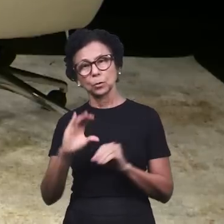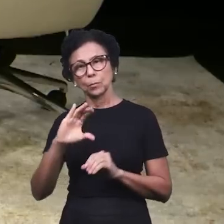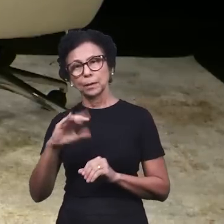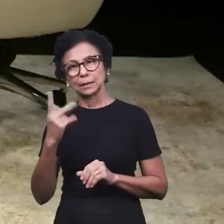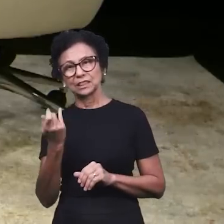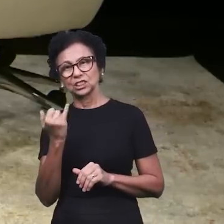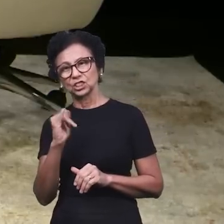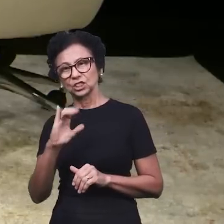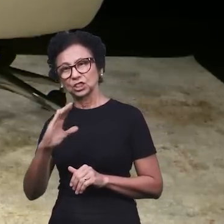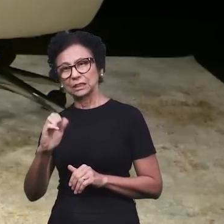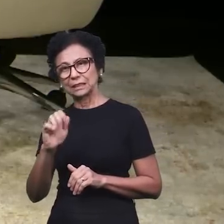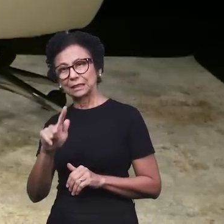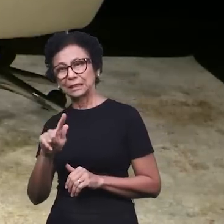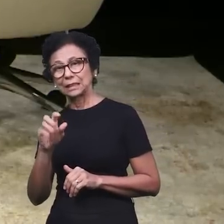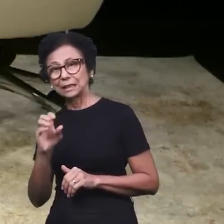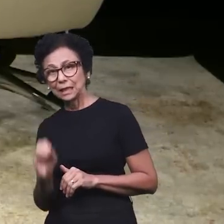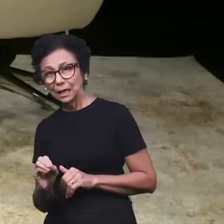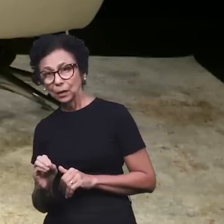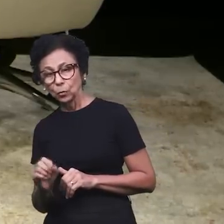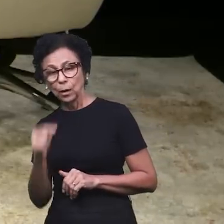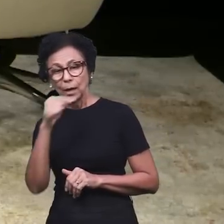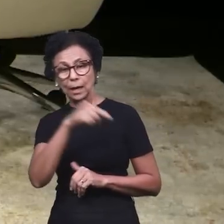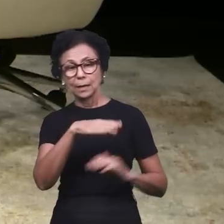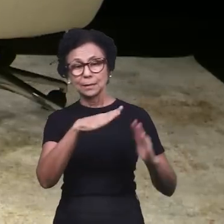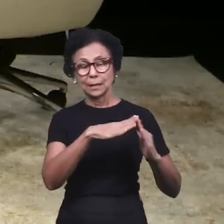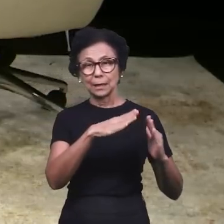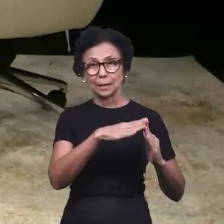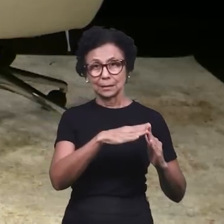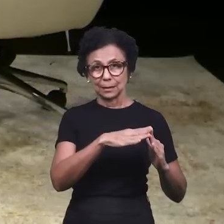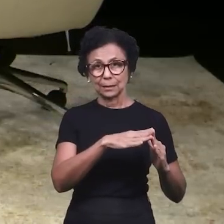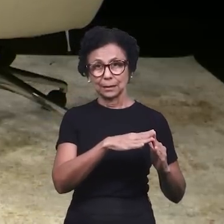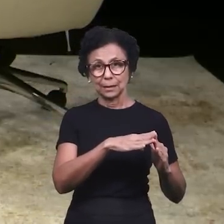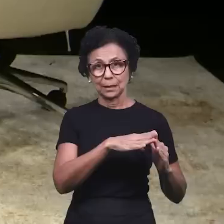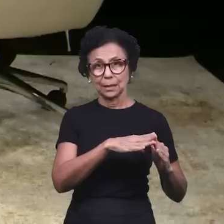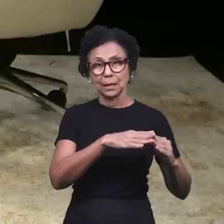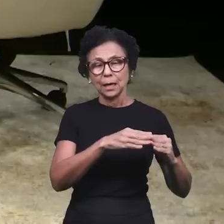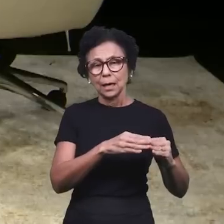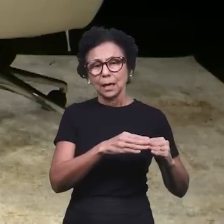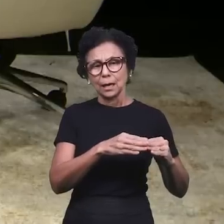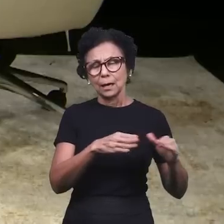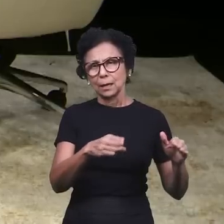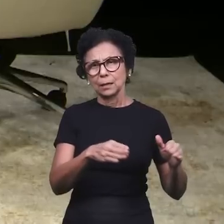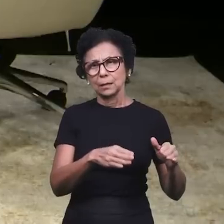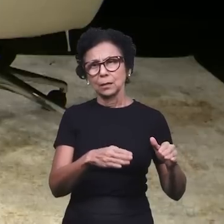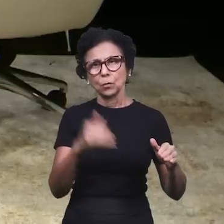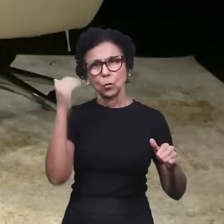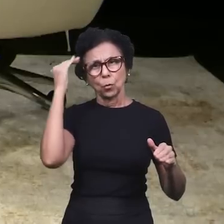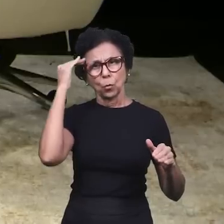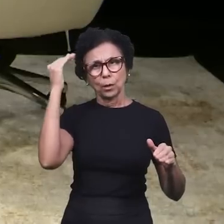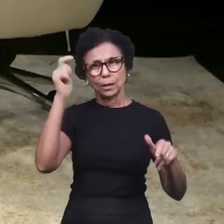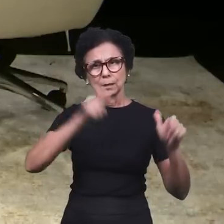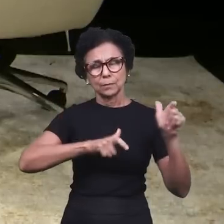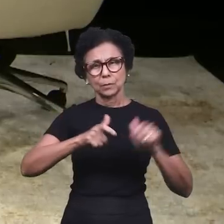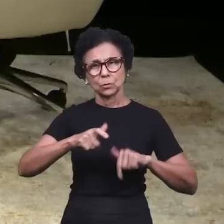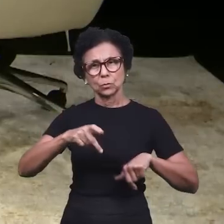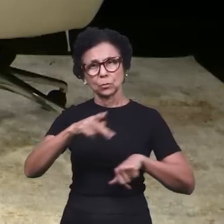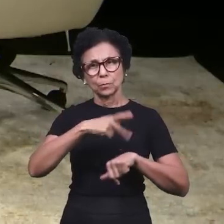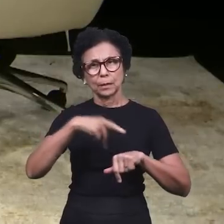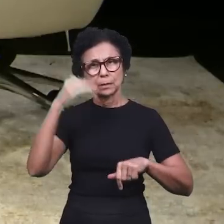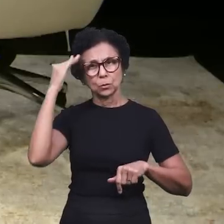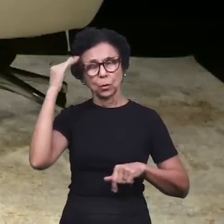os coreanos. E nesse contato dele, quando ele estava se transferindo para um posto,